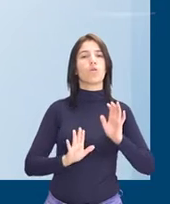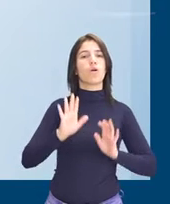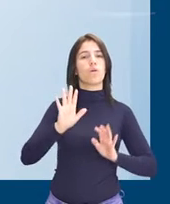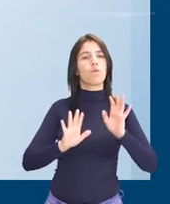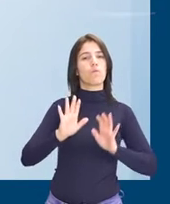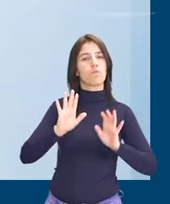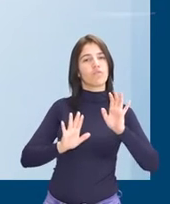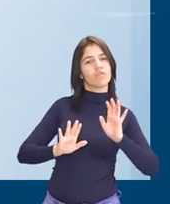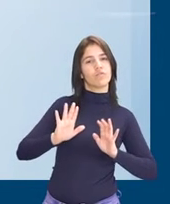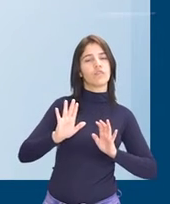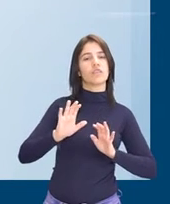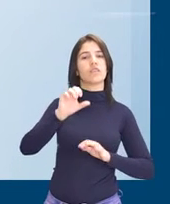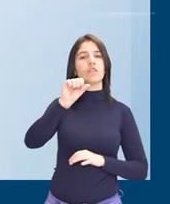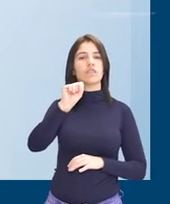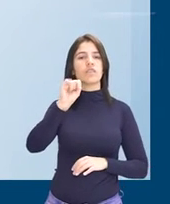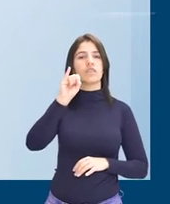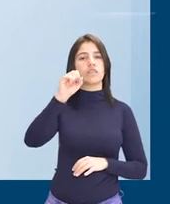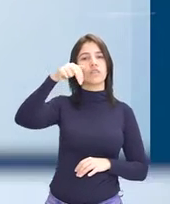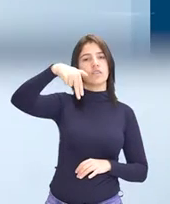Movimentos sinuosos.